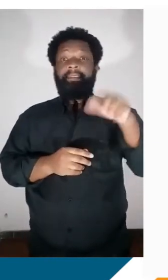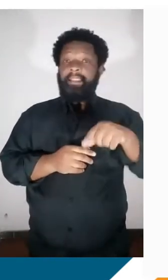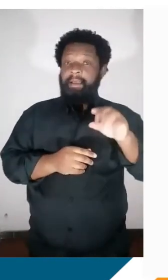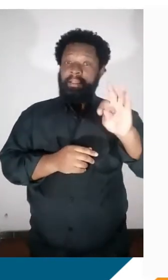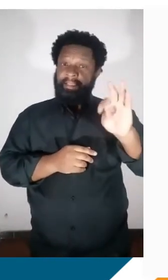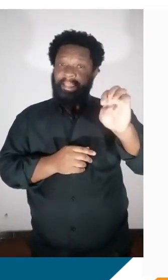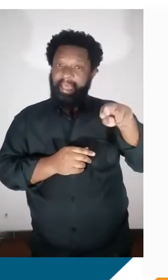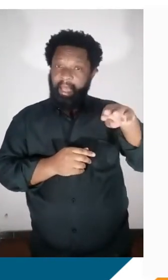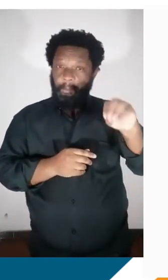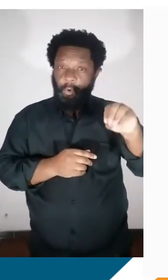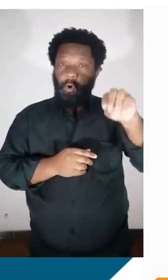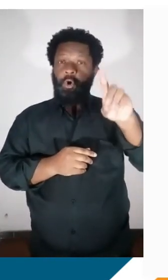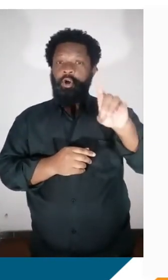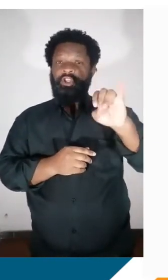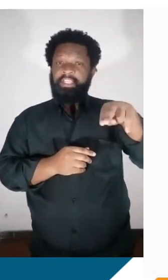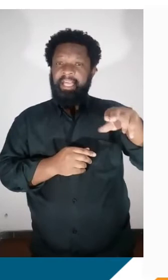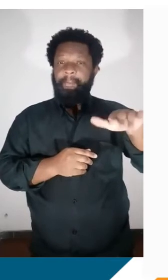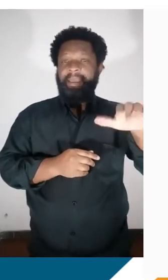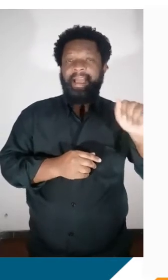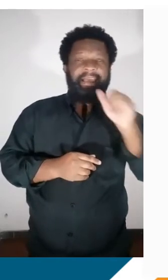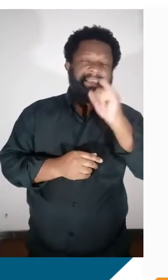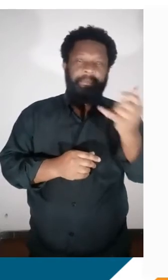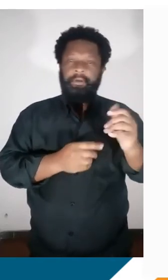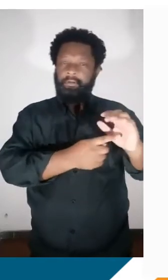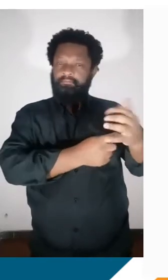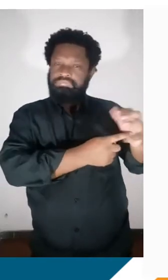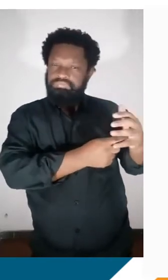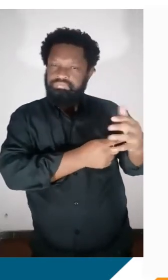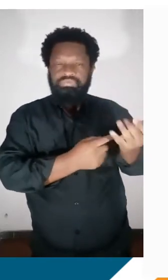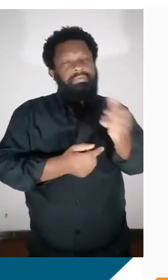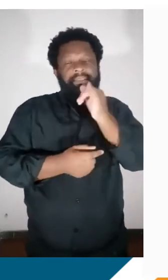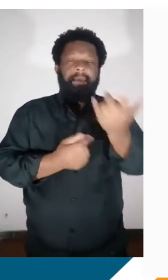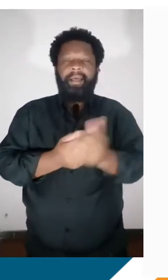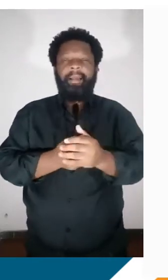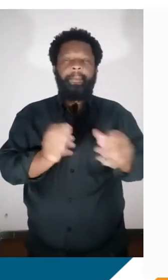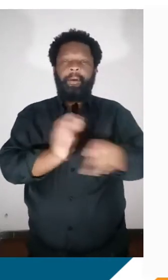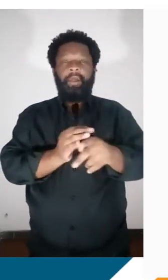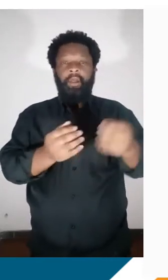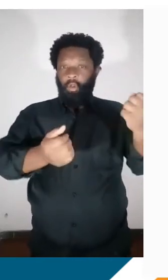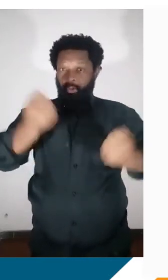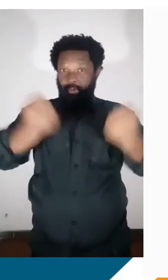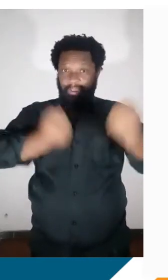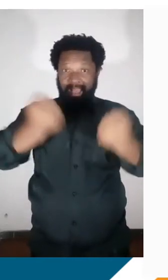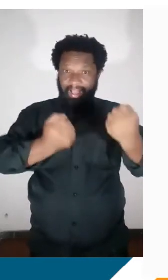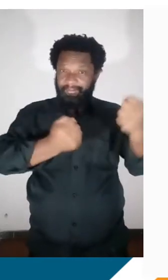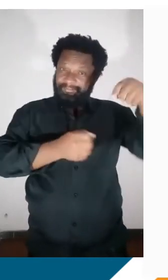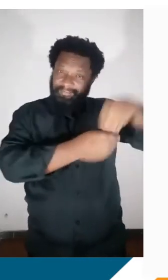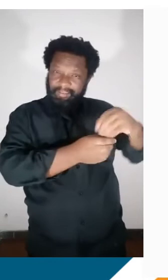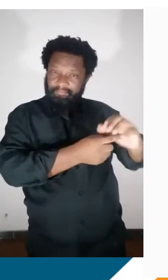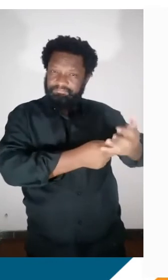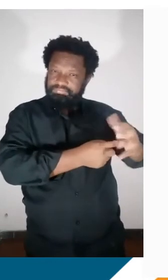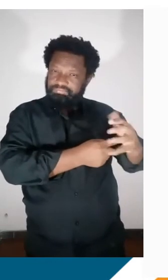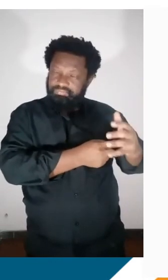A termodinâmica está explicada em explicar, por exemplo, o rendimento de uma máquina térmica. Um exemplo de máquina térmica é o motor dos carros,